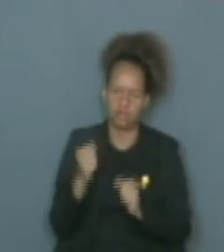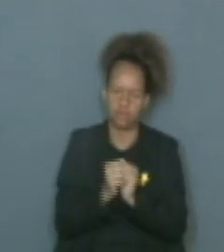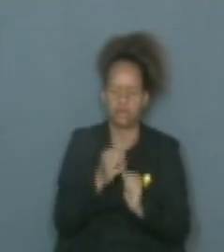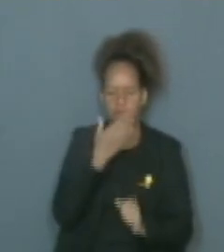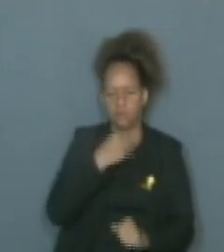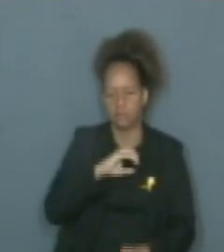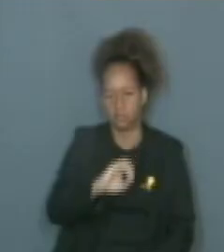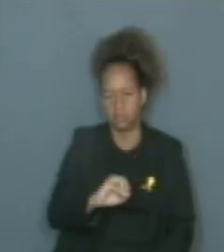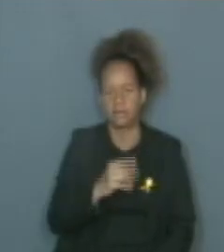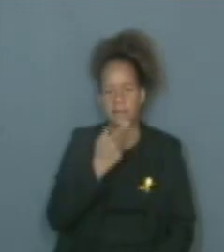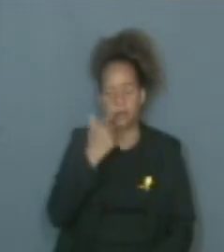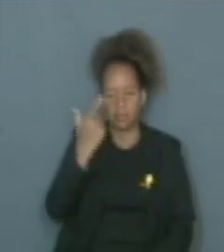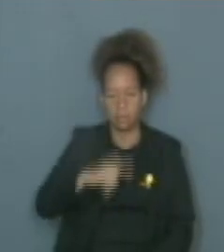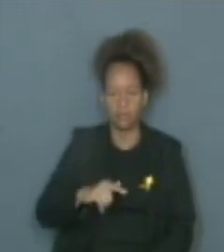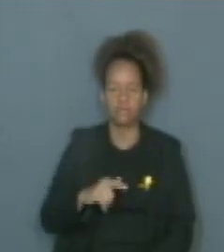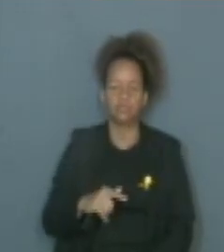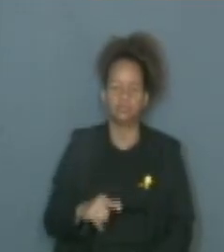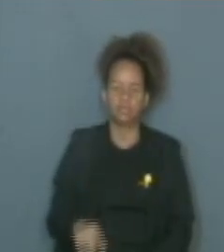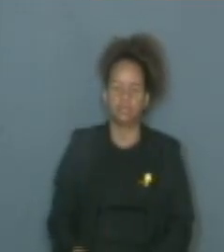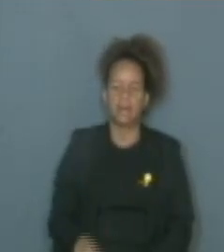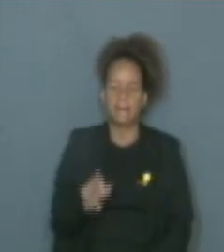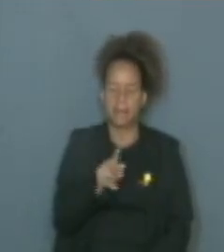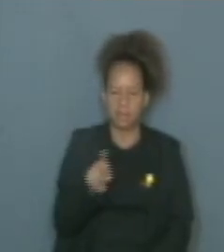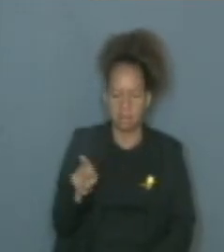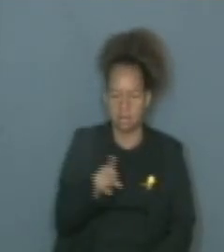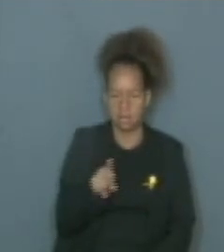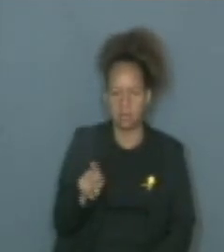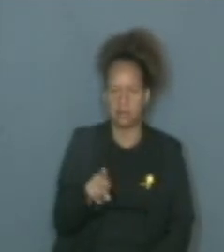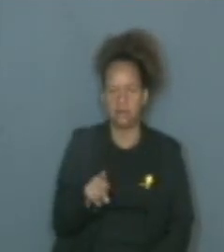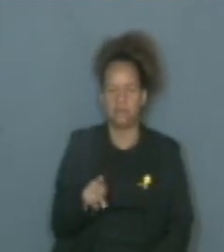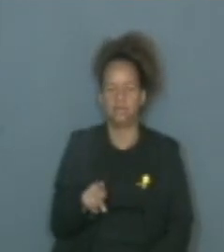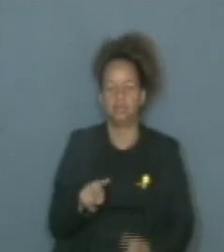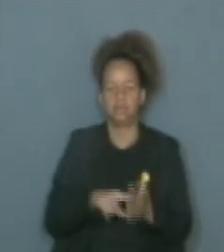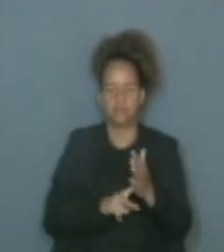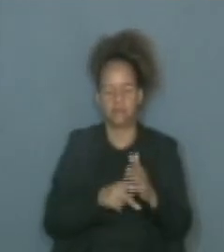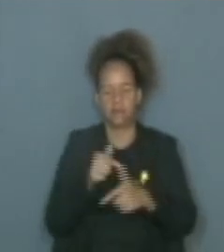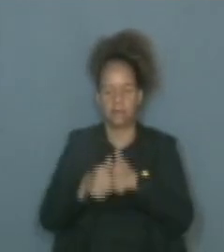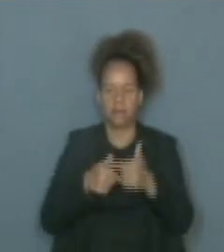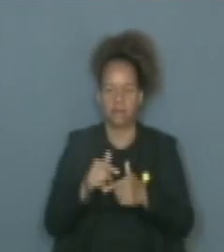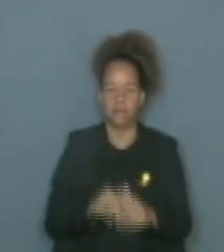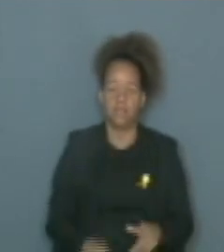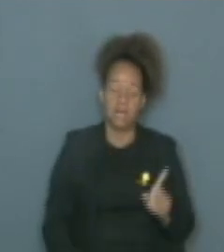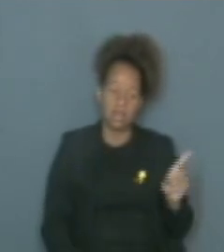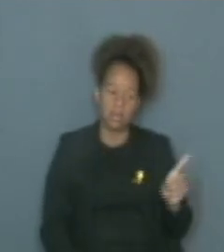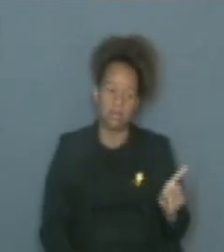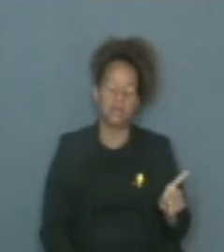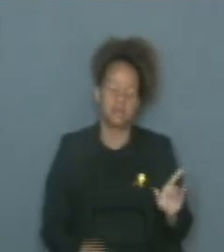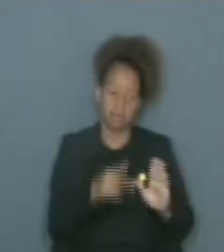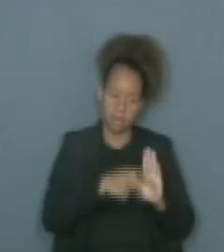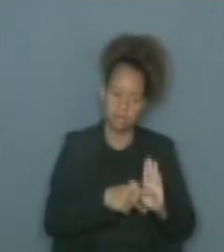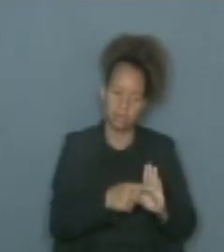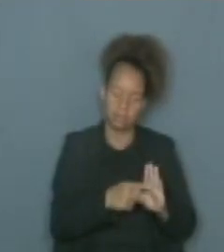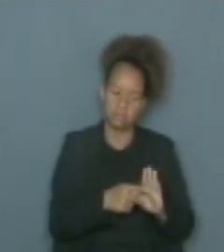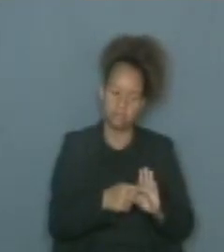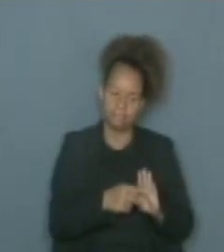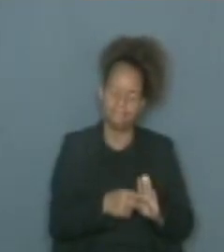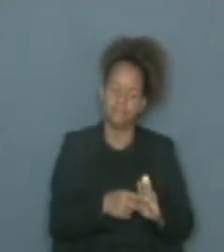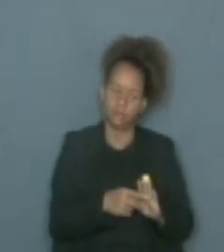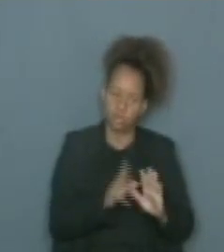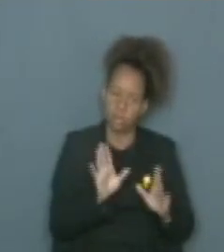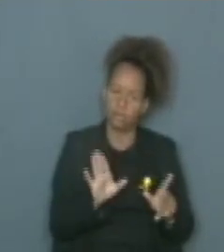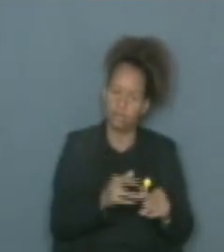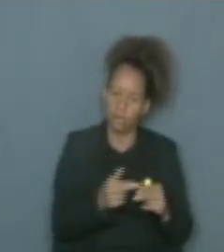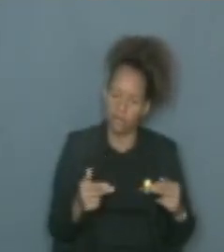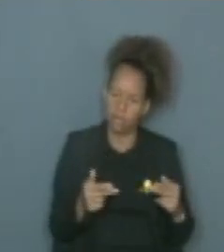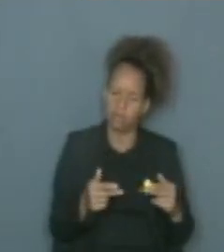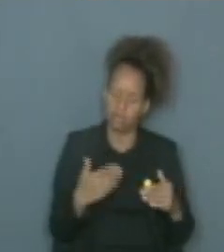Osmar Ricardo, repito, por ser inclusive o presidente do Sindicato de Servidores. E esse projeto, na verdade, ele é reflexo do que foi feito